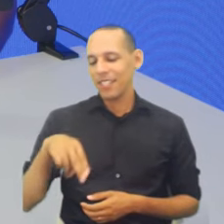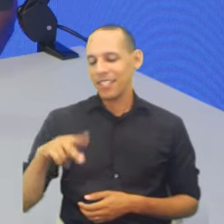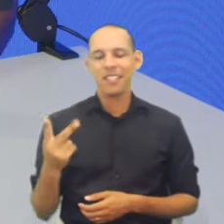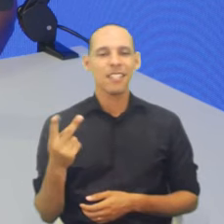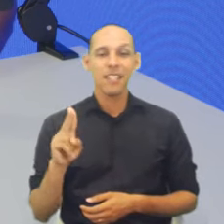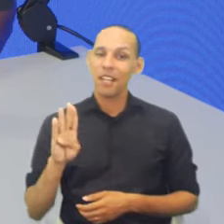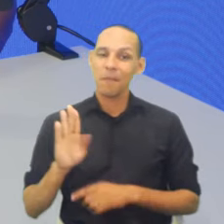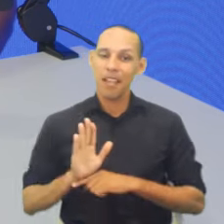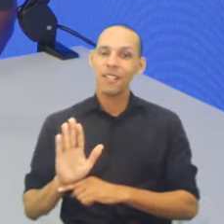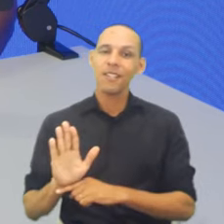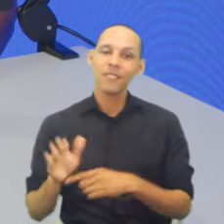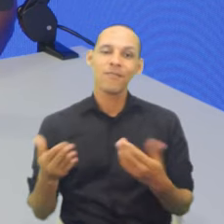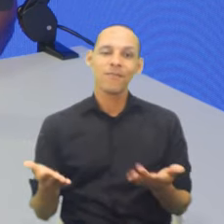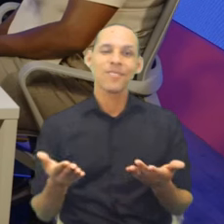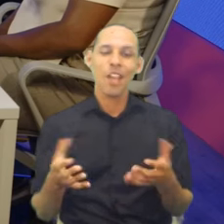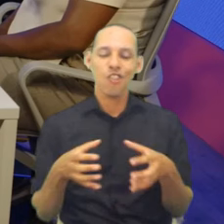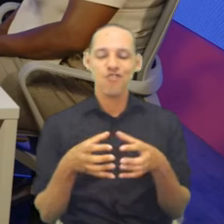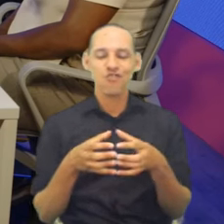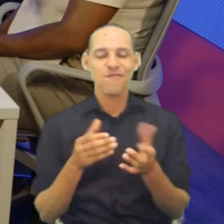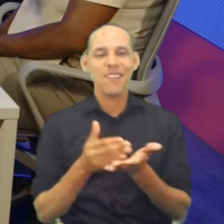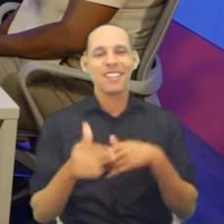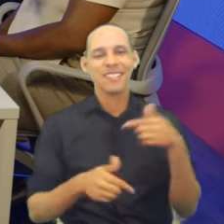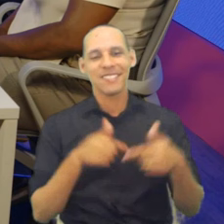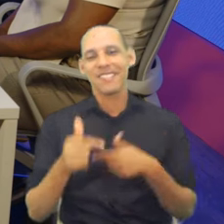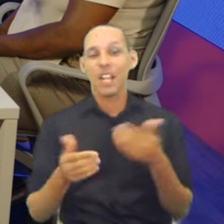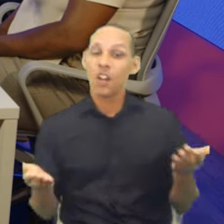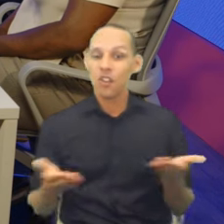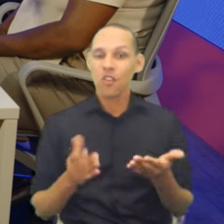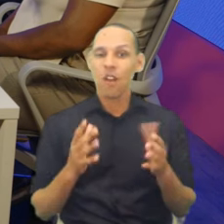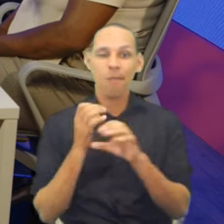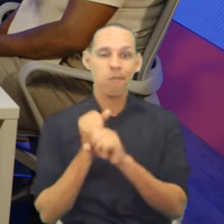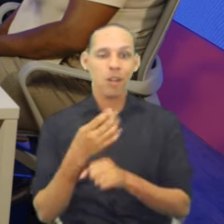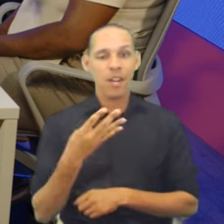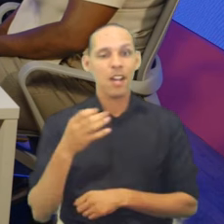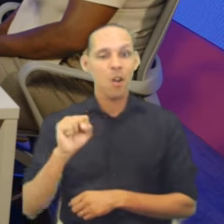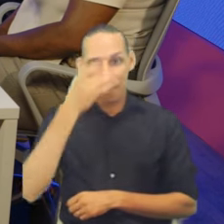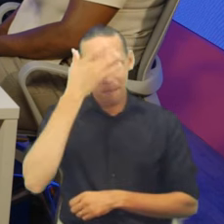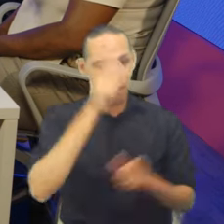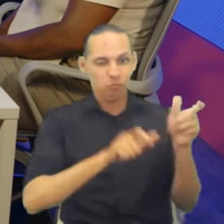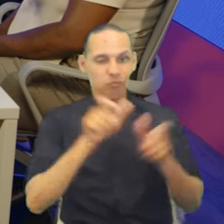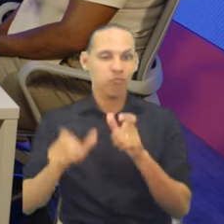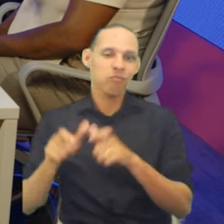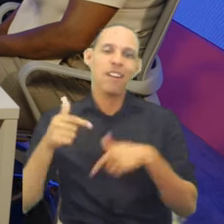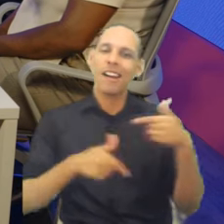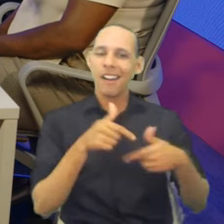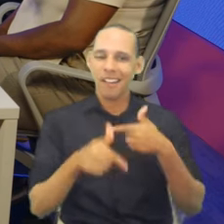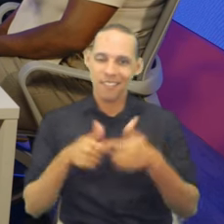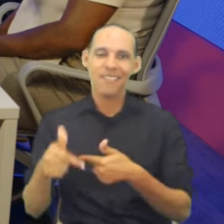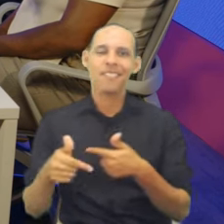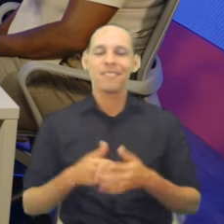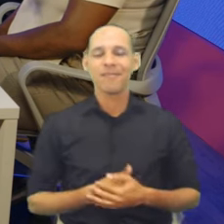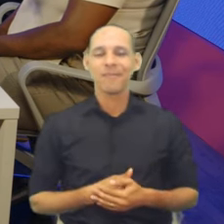e foi assim que o grupo começou hoje nós somos 48 pessoas trabalhando né